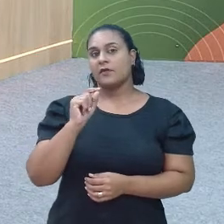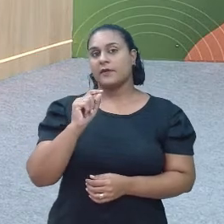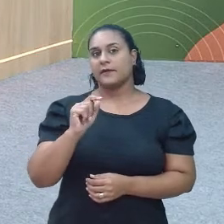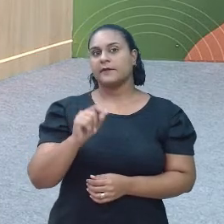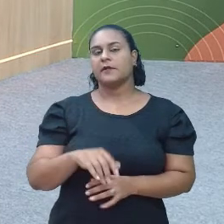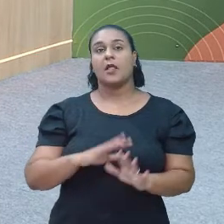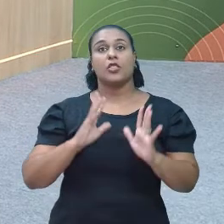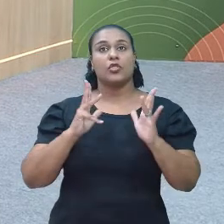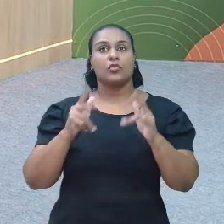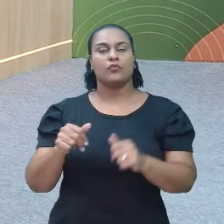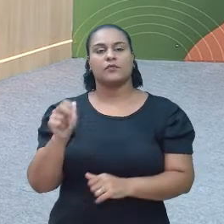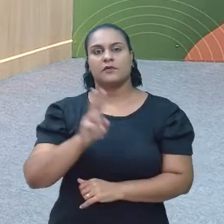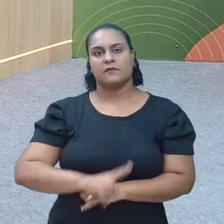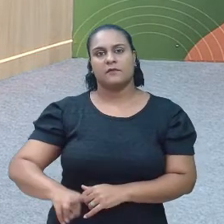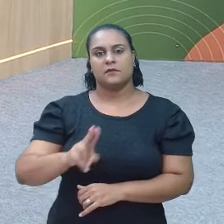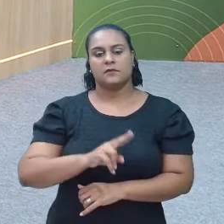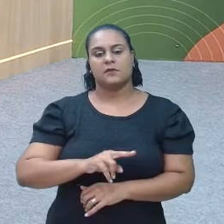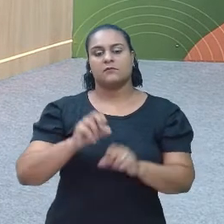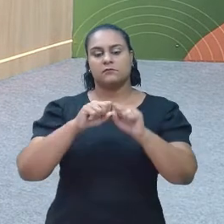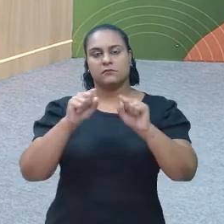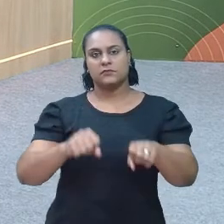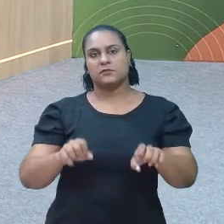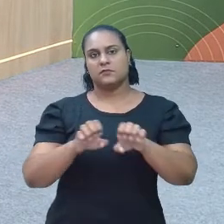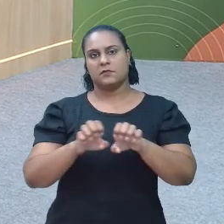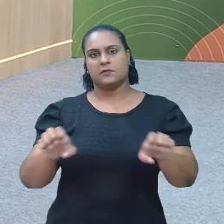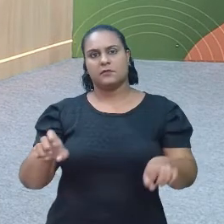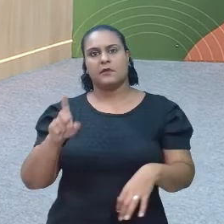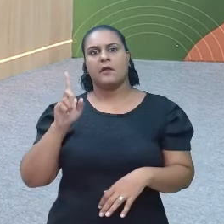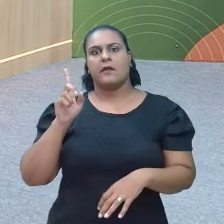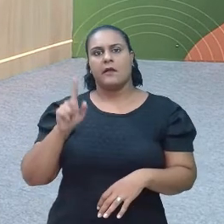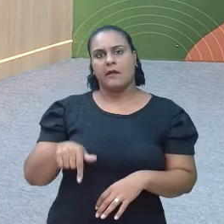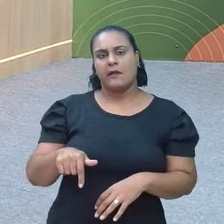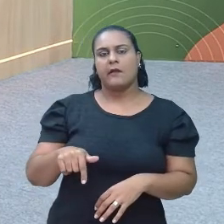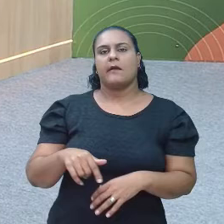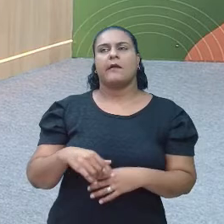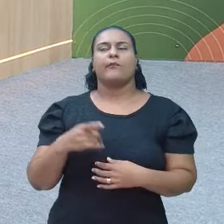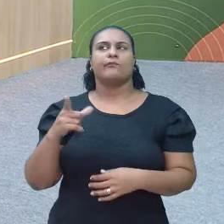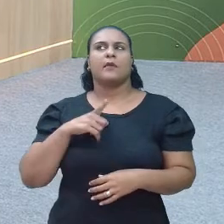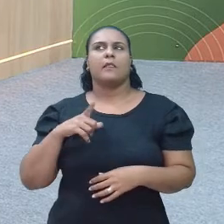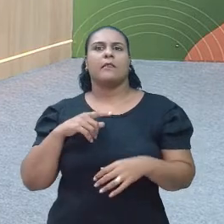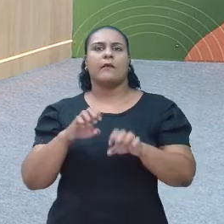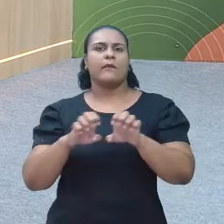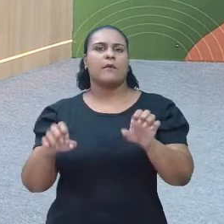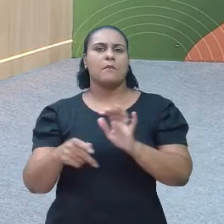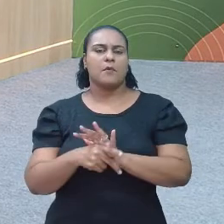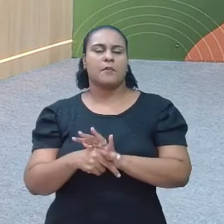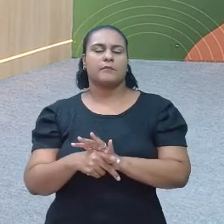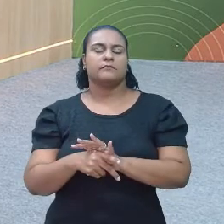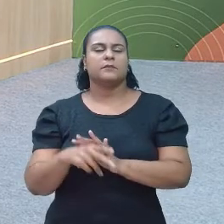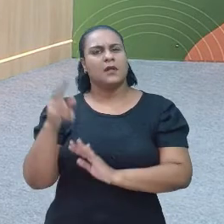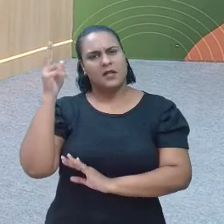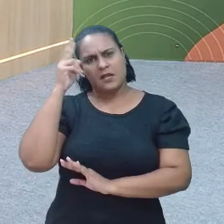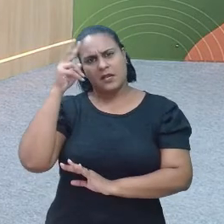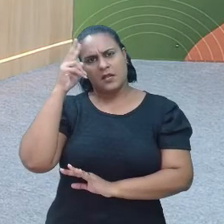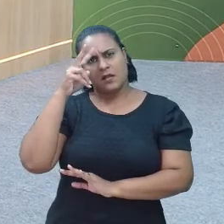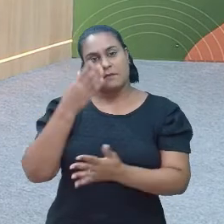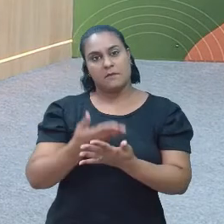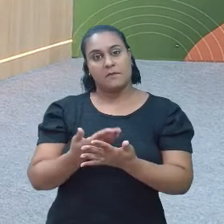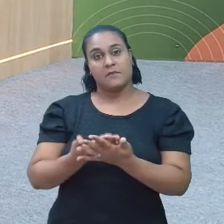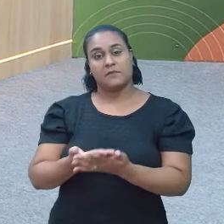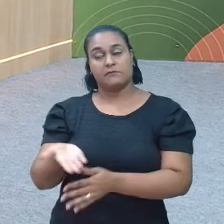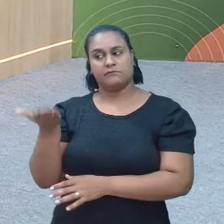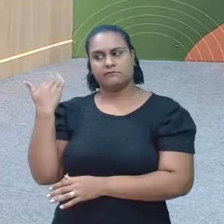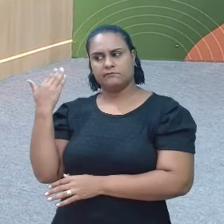que a gente vai utilizar num sistema de equações é o que a gente resgata das equações, tá certo? Mas lembra que na aula anterior eu